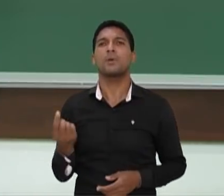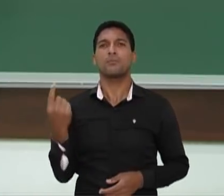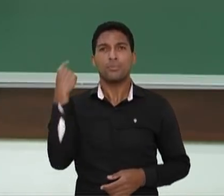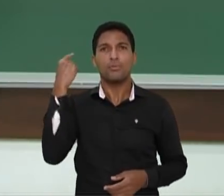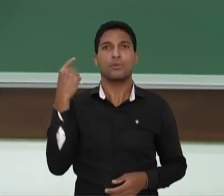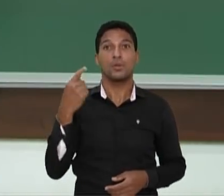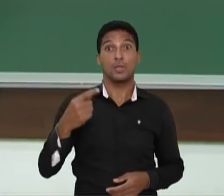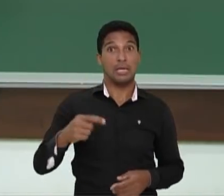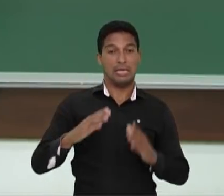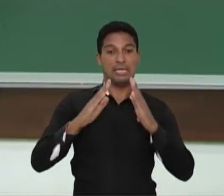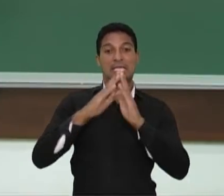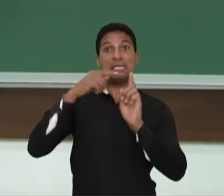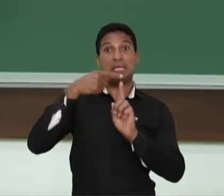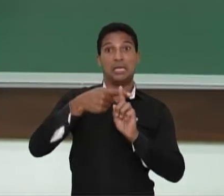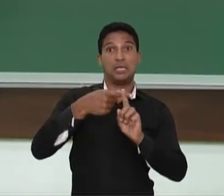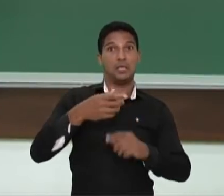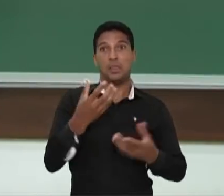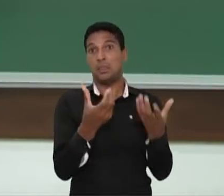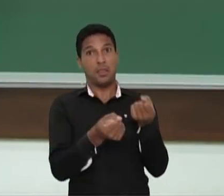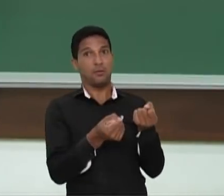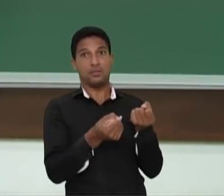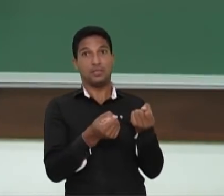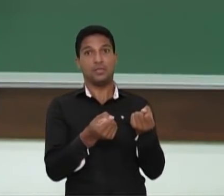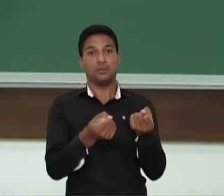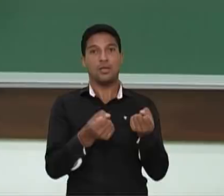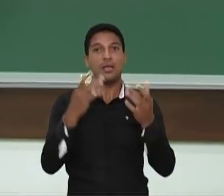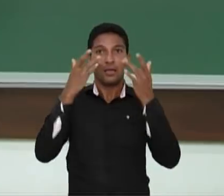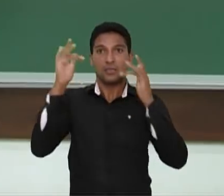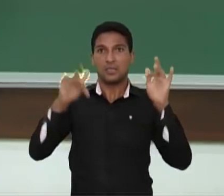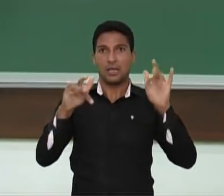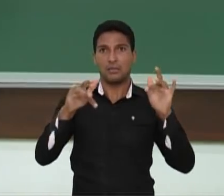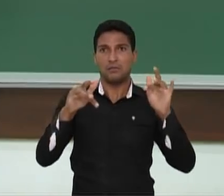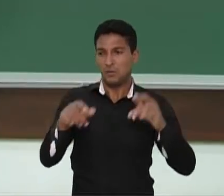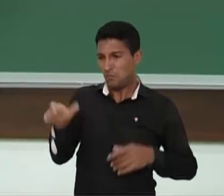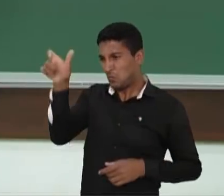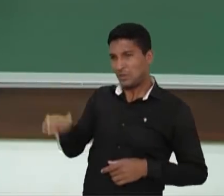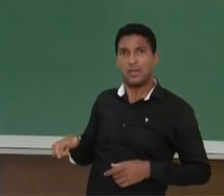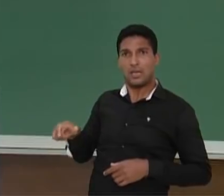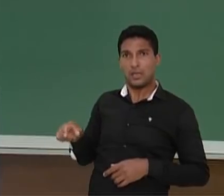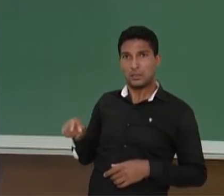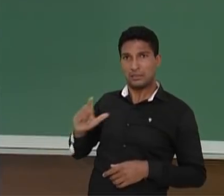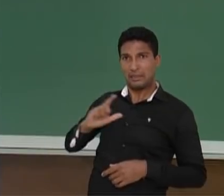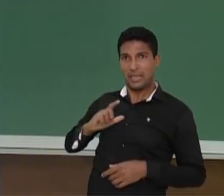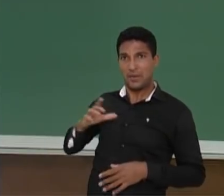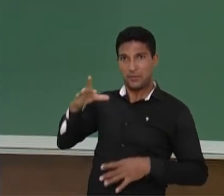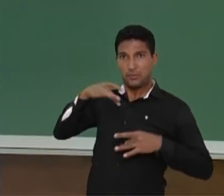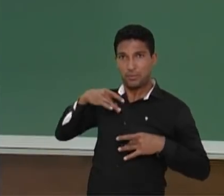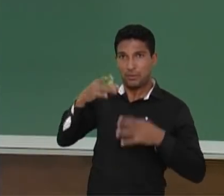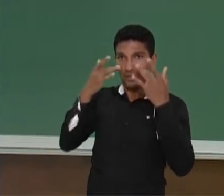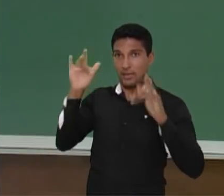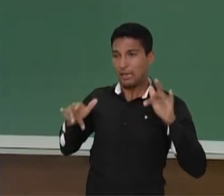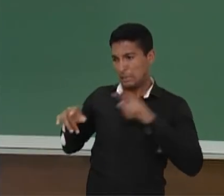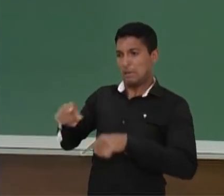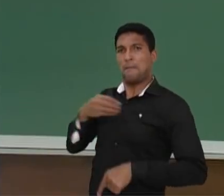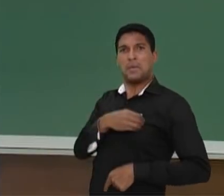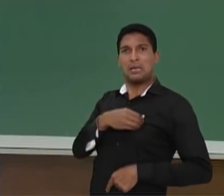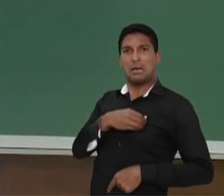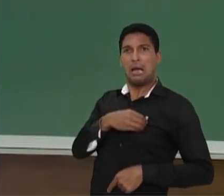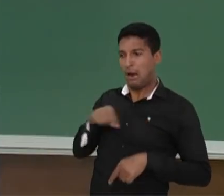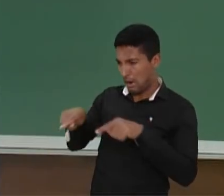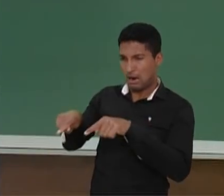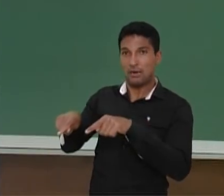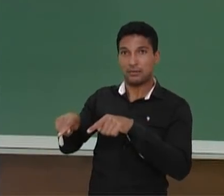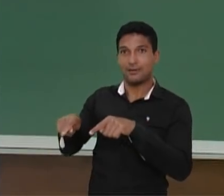isso era considerado pecado, né? A quem fazia teatro era um pecador. Mas a igreja percebeu o potencial